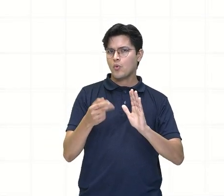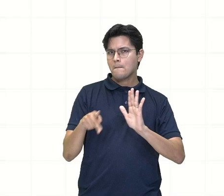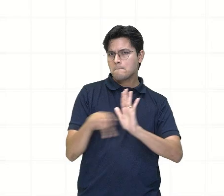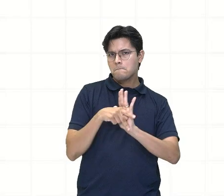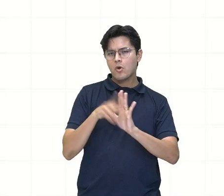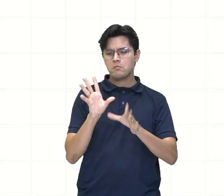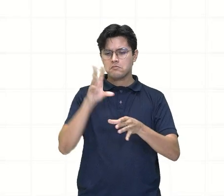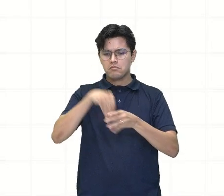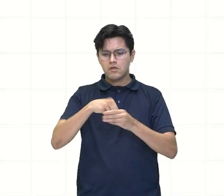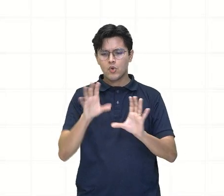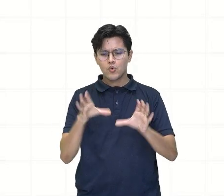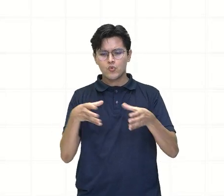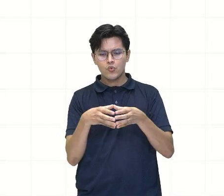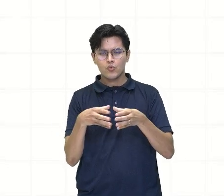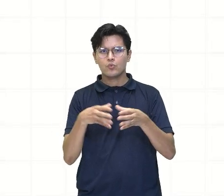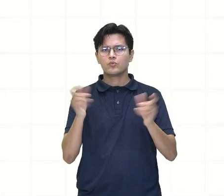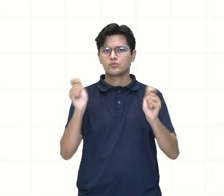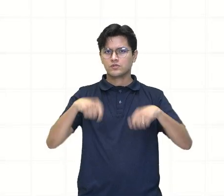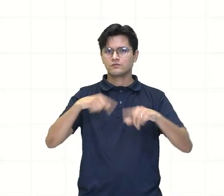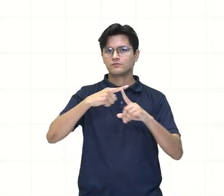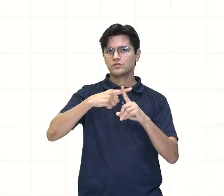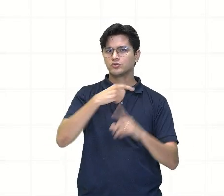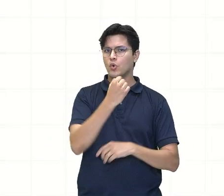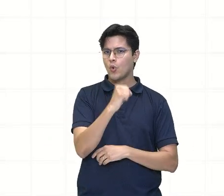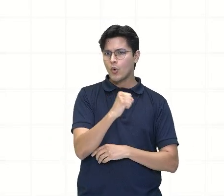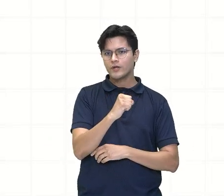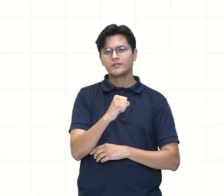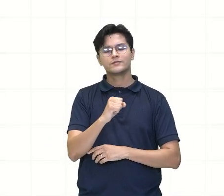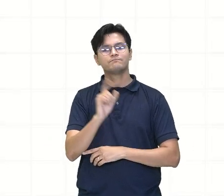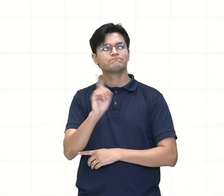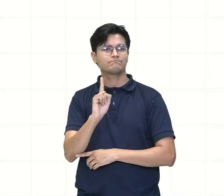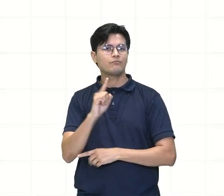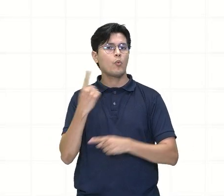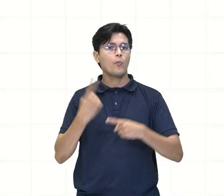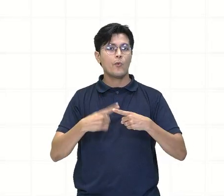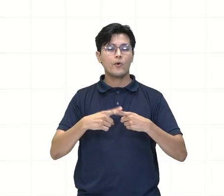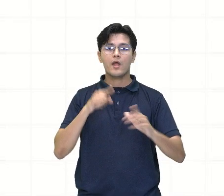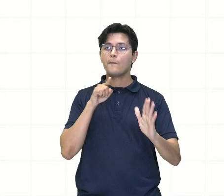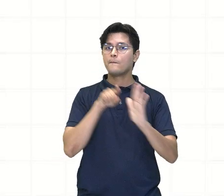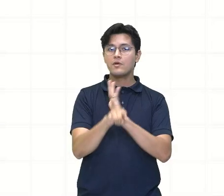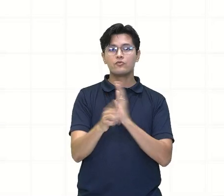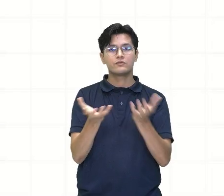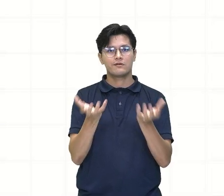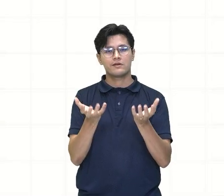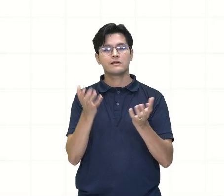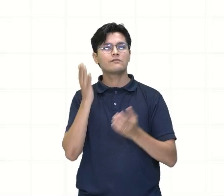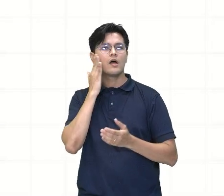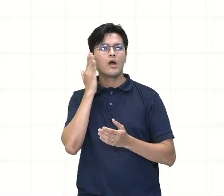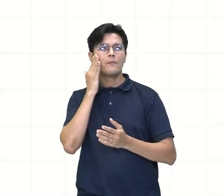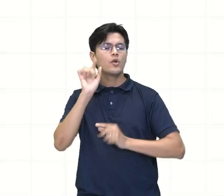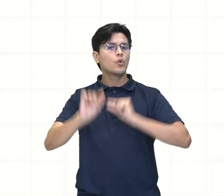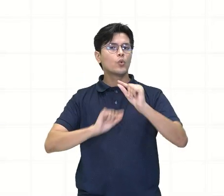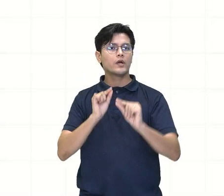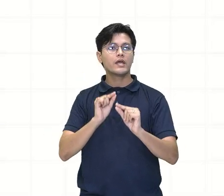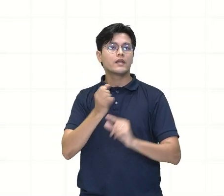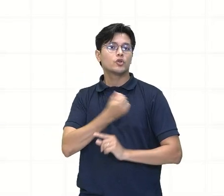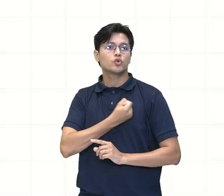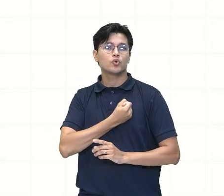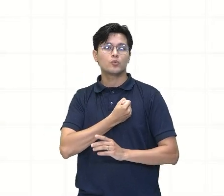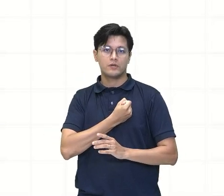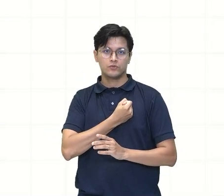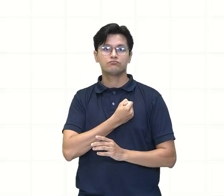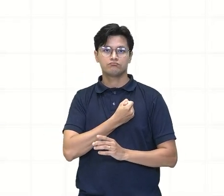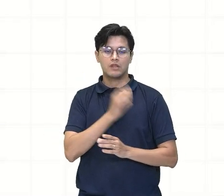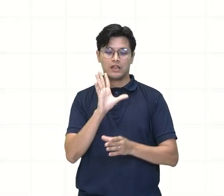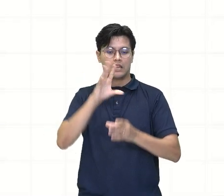Porque a minha pergunta está querendo saber somente o que estão entre 30 e 40. E aí, qual é o